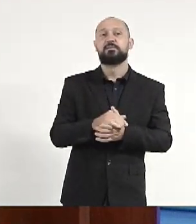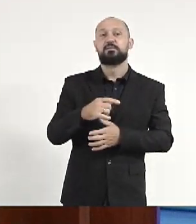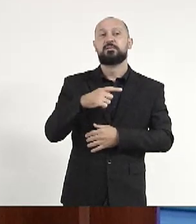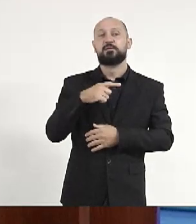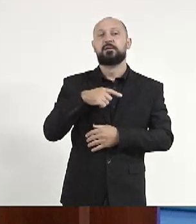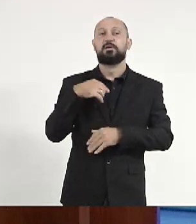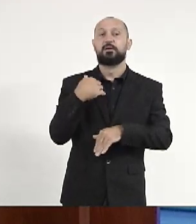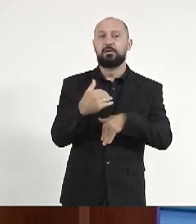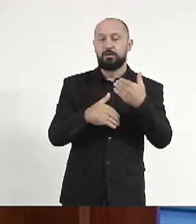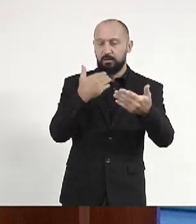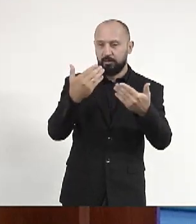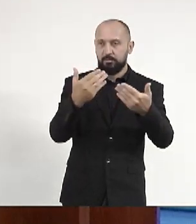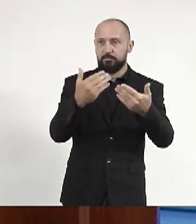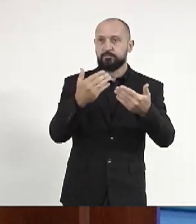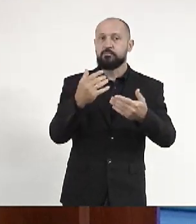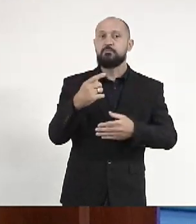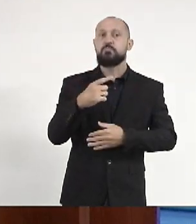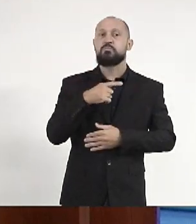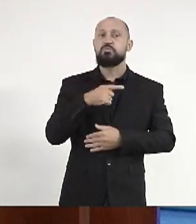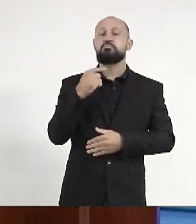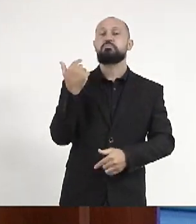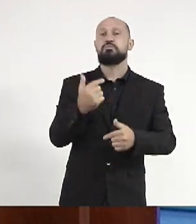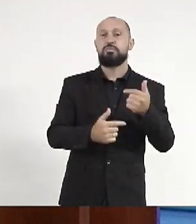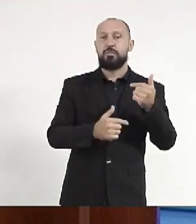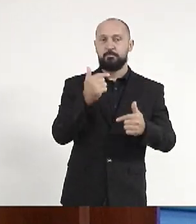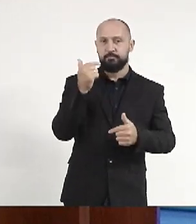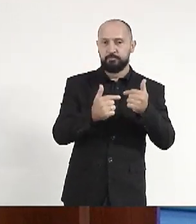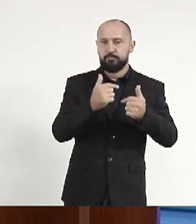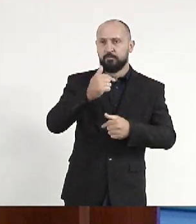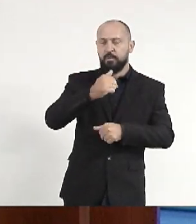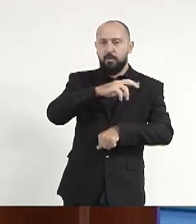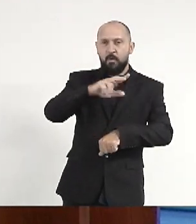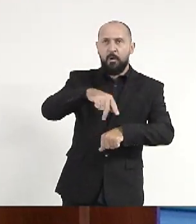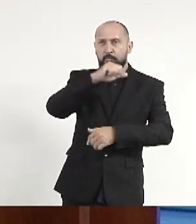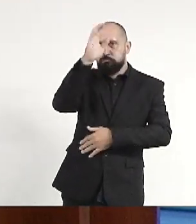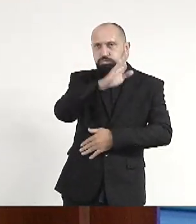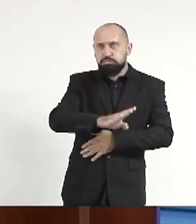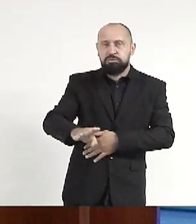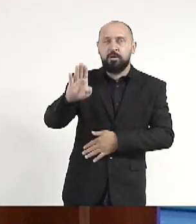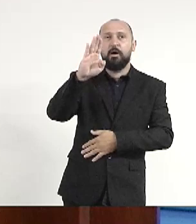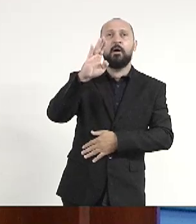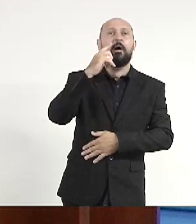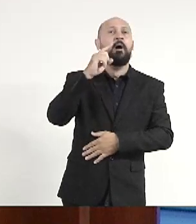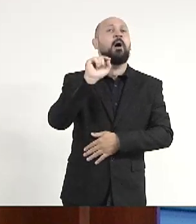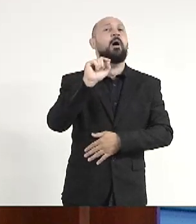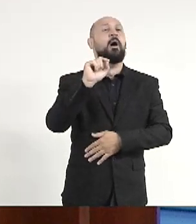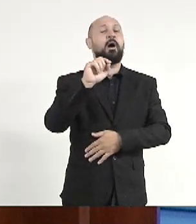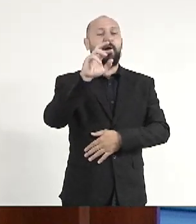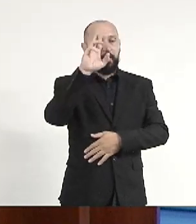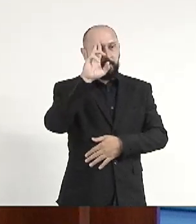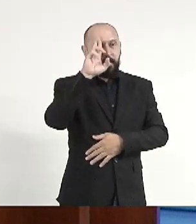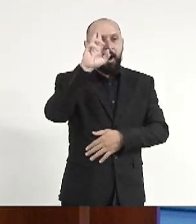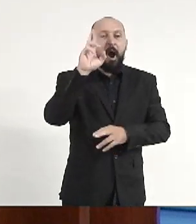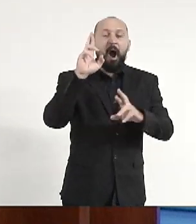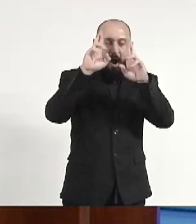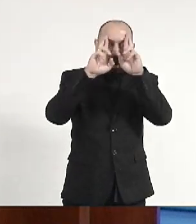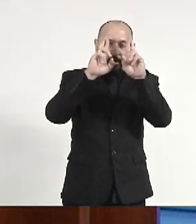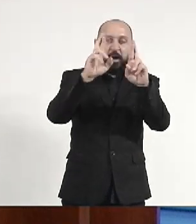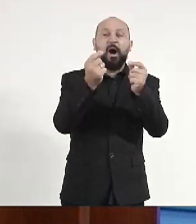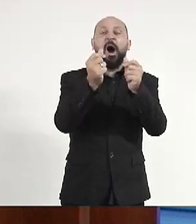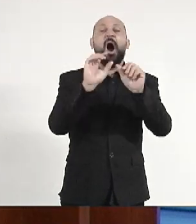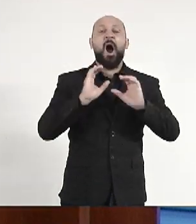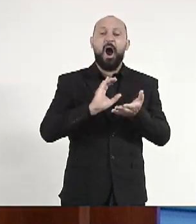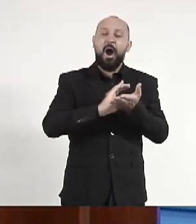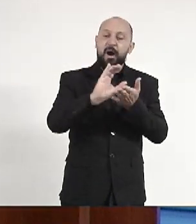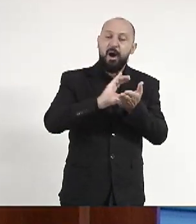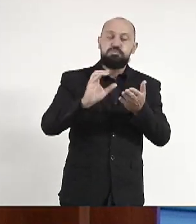uma evolução dentro da política nacional e principalmente em respeito à boa aplicação dos